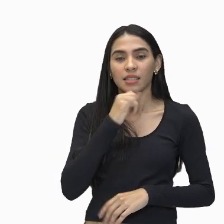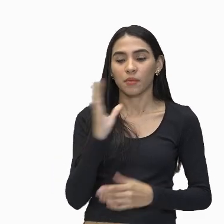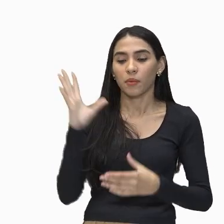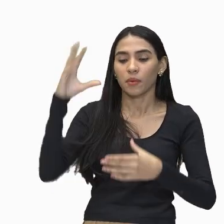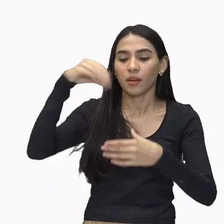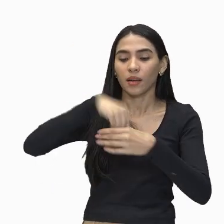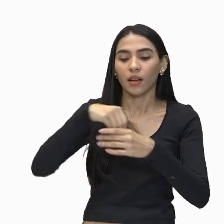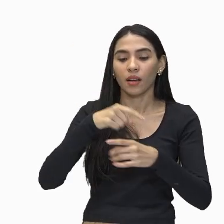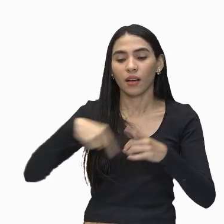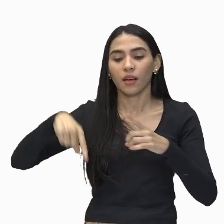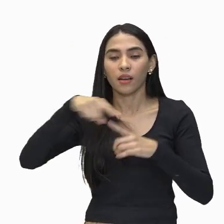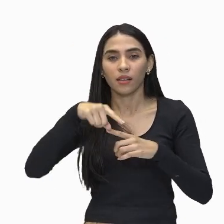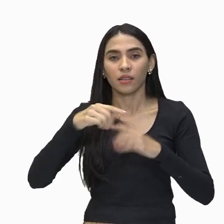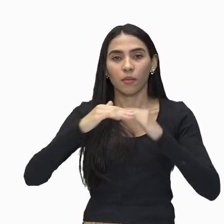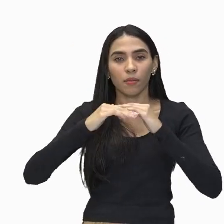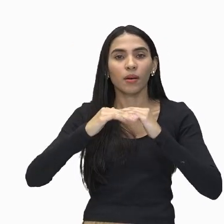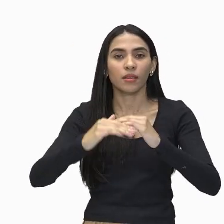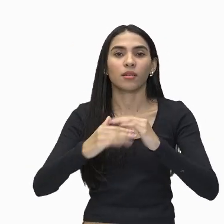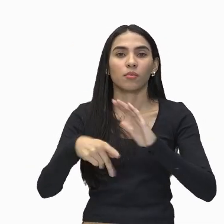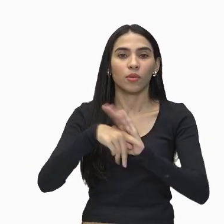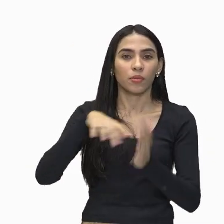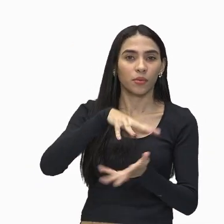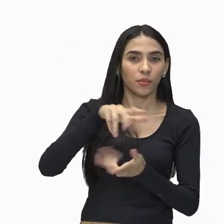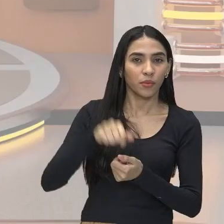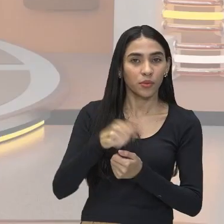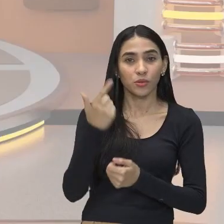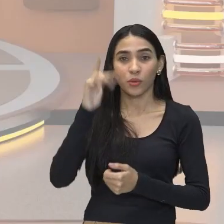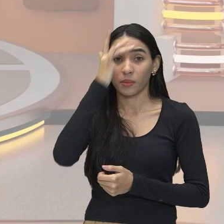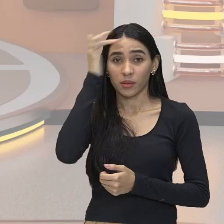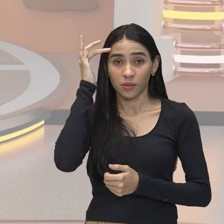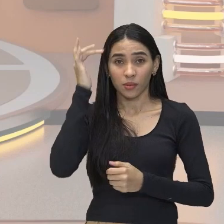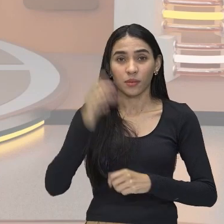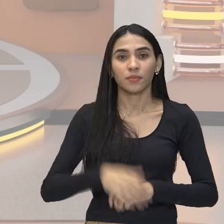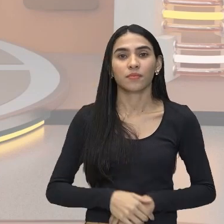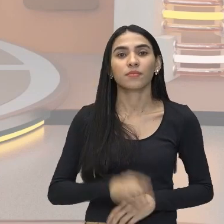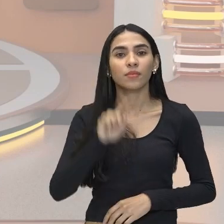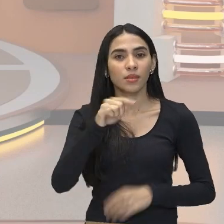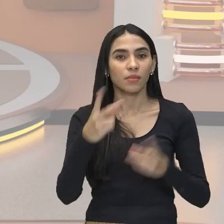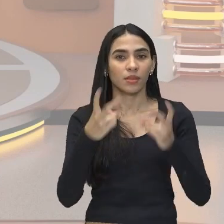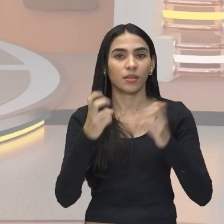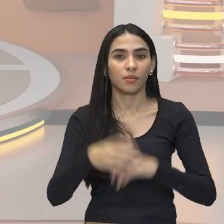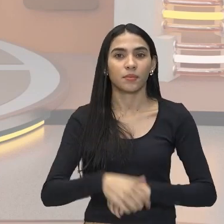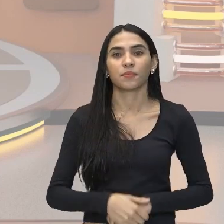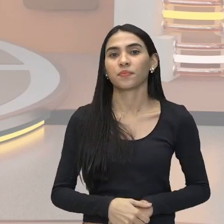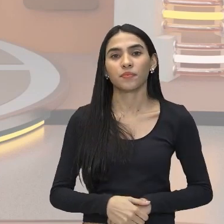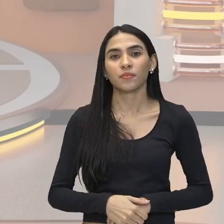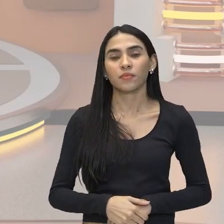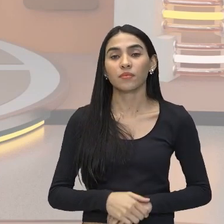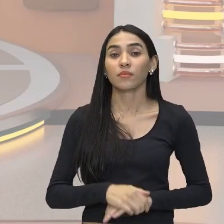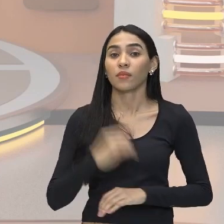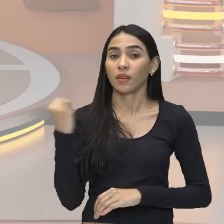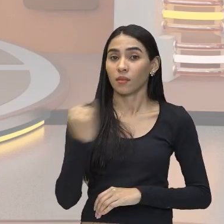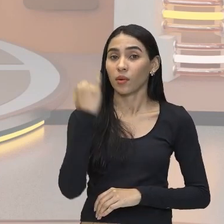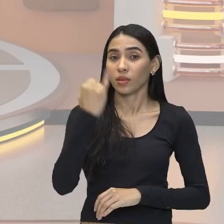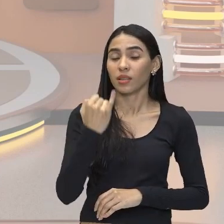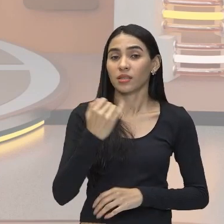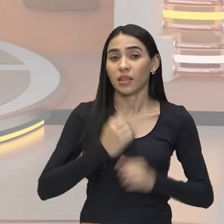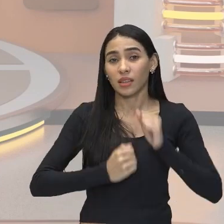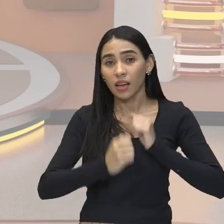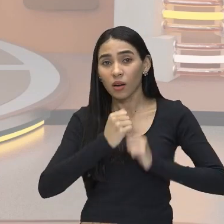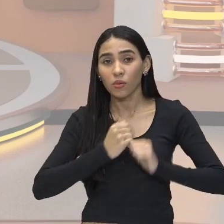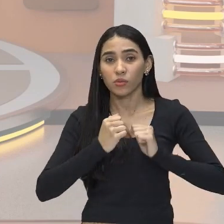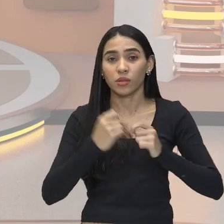inseri-lo alienadamente no mundo do outro. Perceberam, então, a importância da angústia? Porque